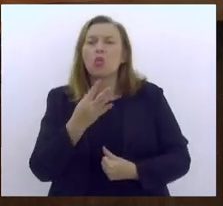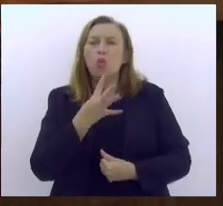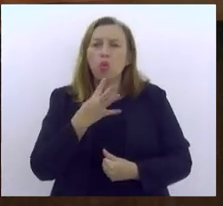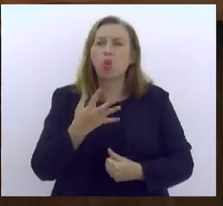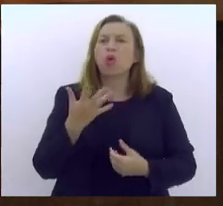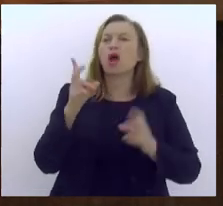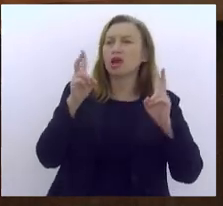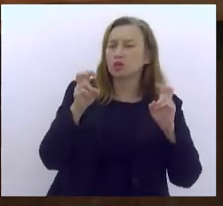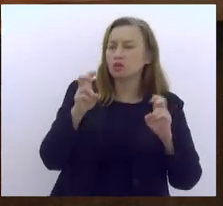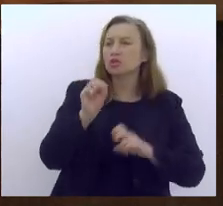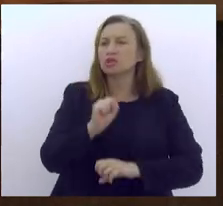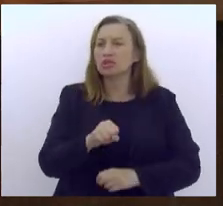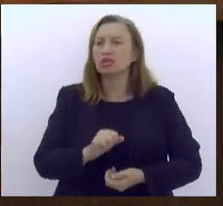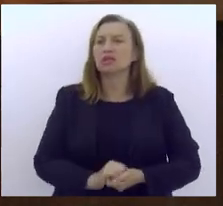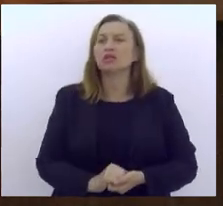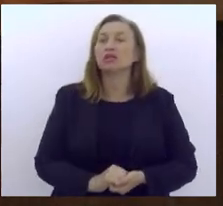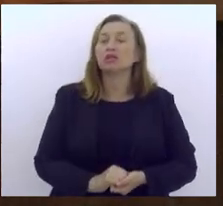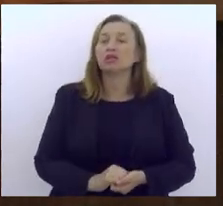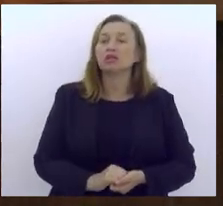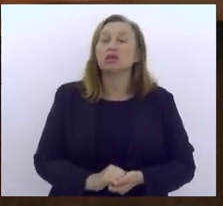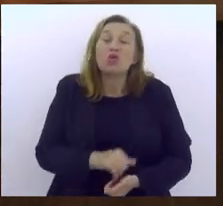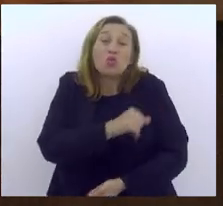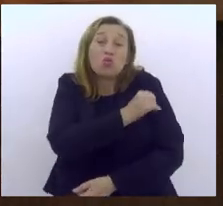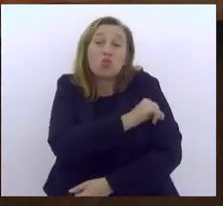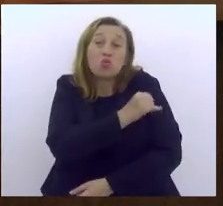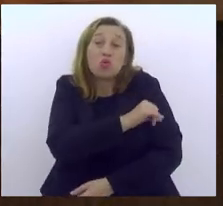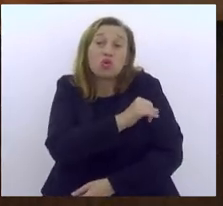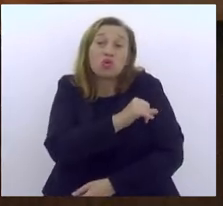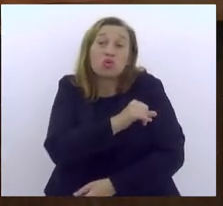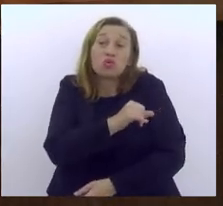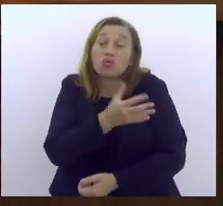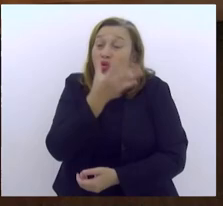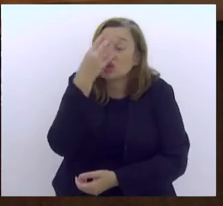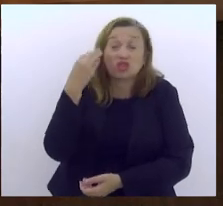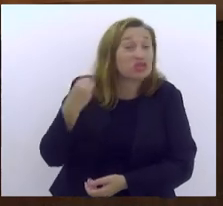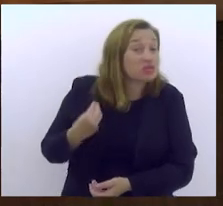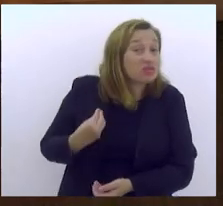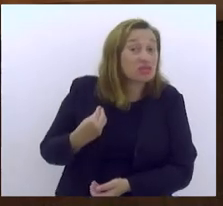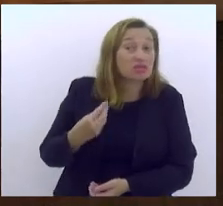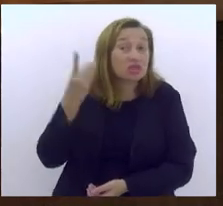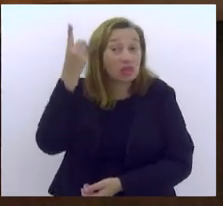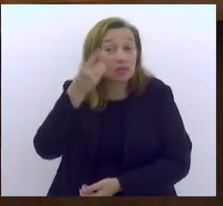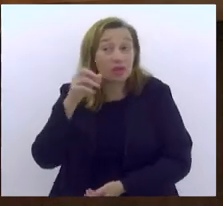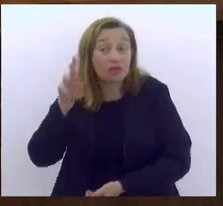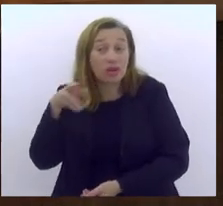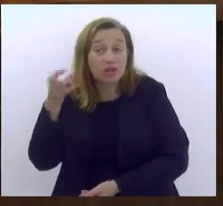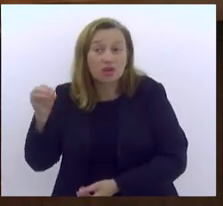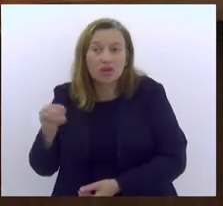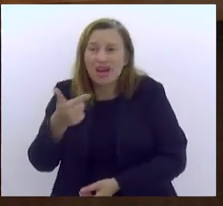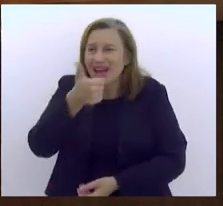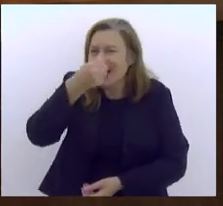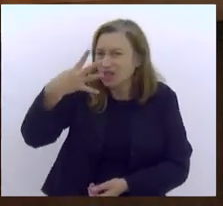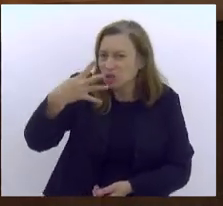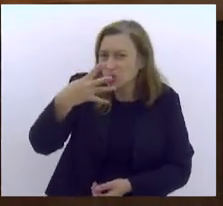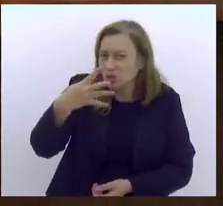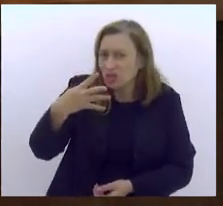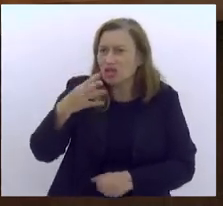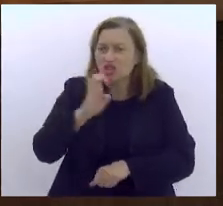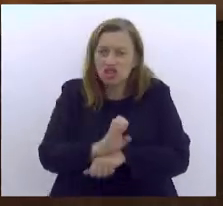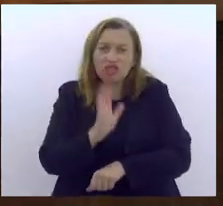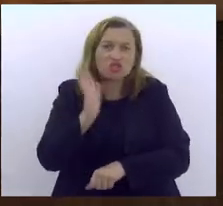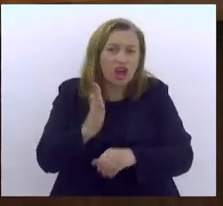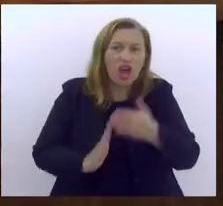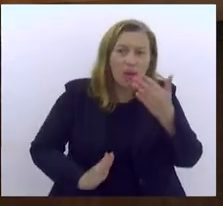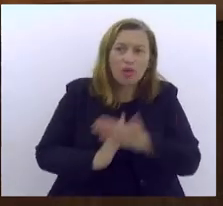assunto, o Rio ficou para trás, deputado Brazão. 14 estados já aprovaram a lei que a gente está